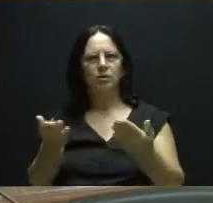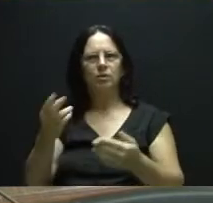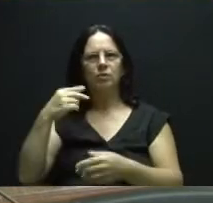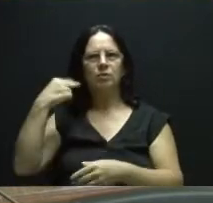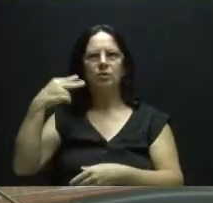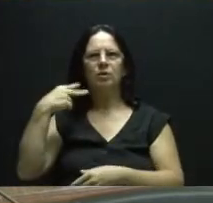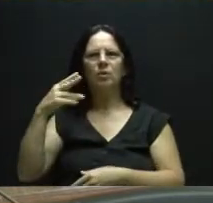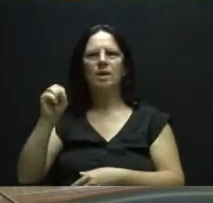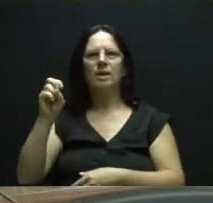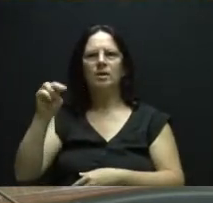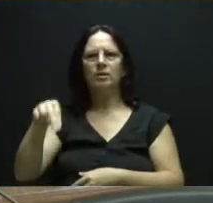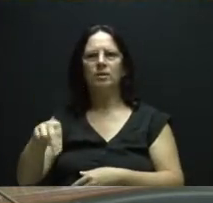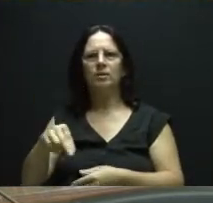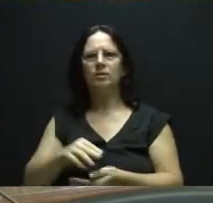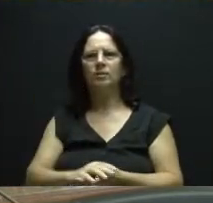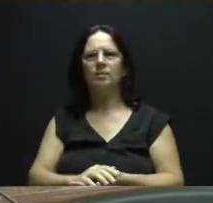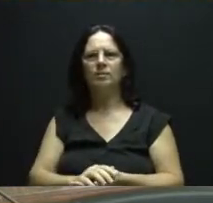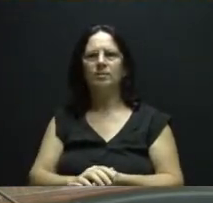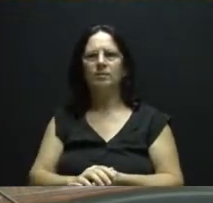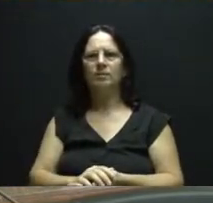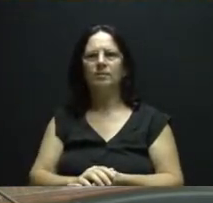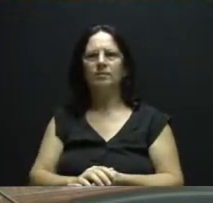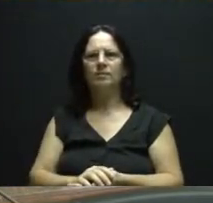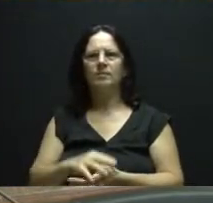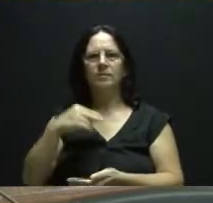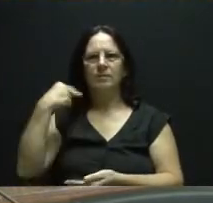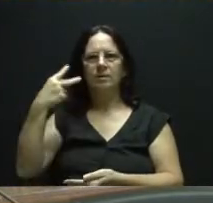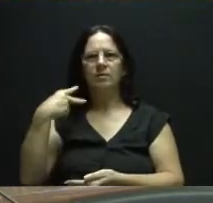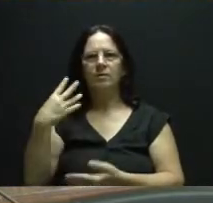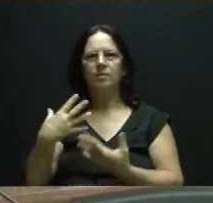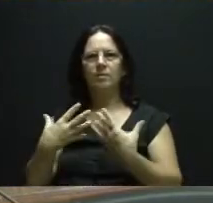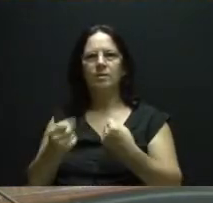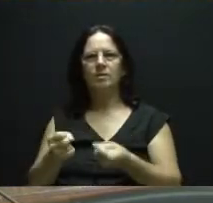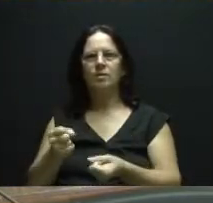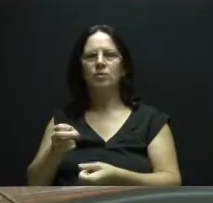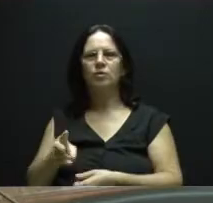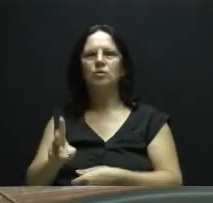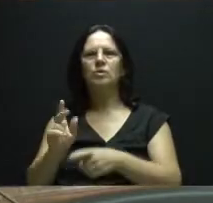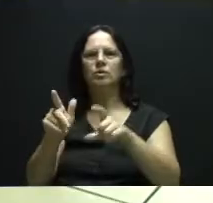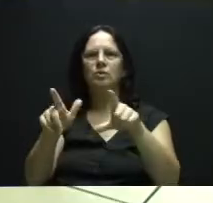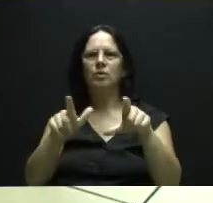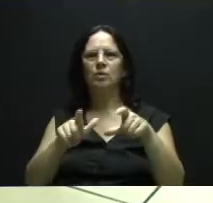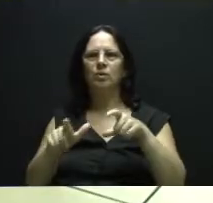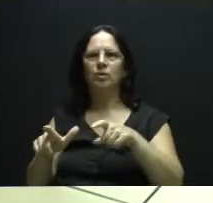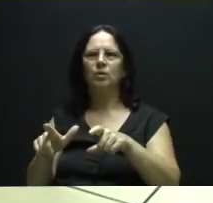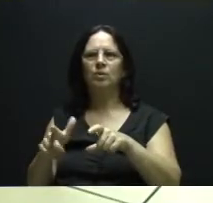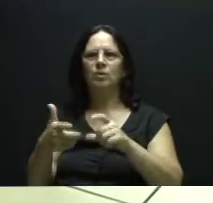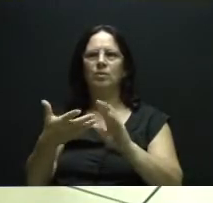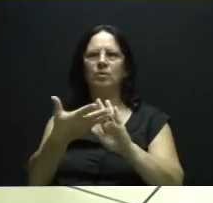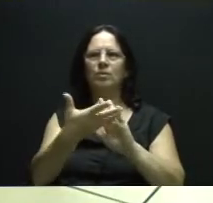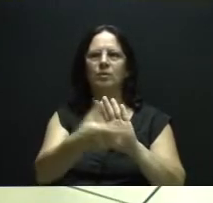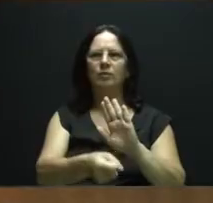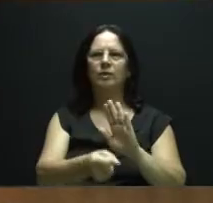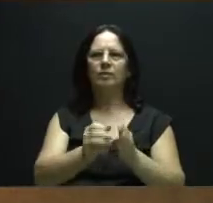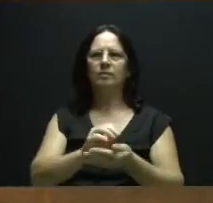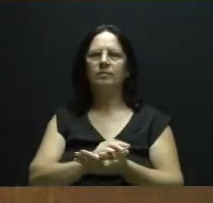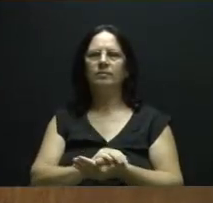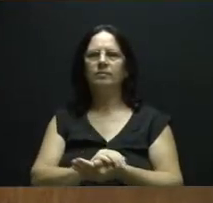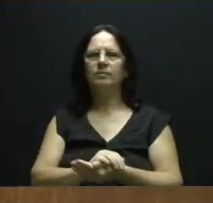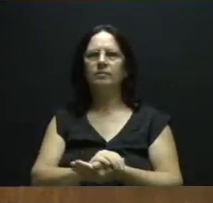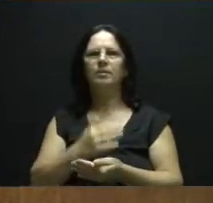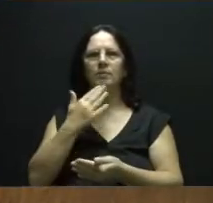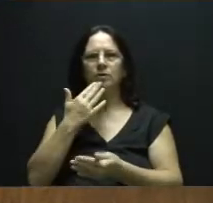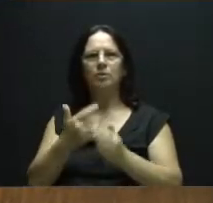questão de ordem do vereador nilson de lana vereadores que forem pela aprovação permanece como se encontram aprovado